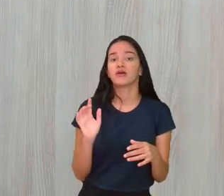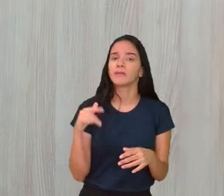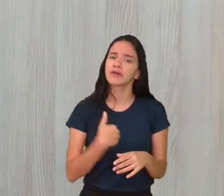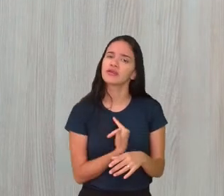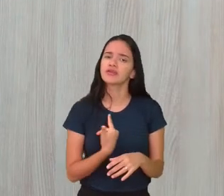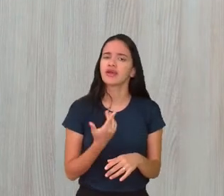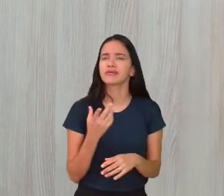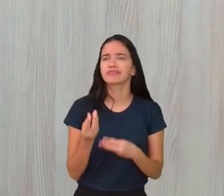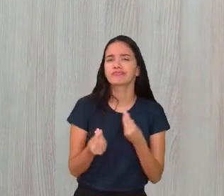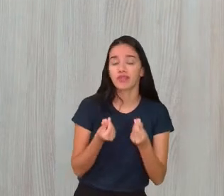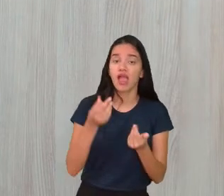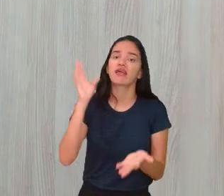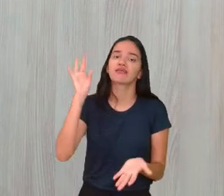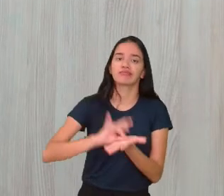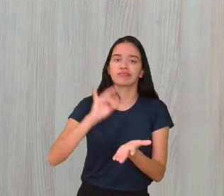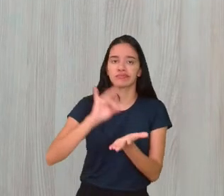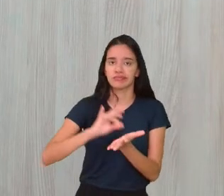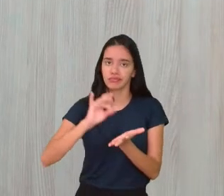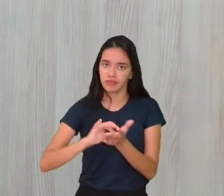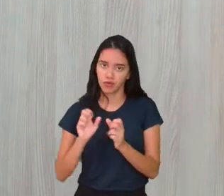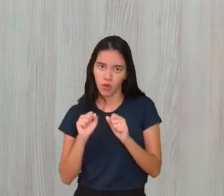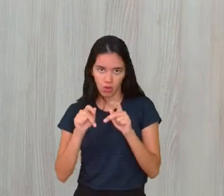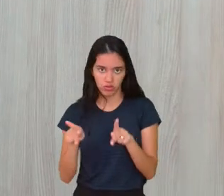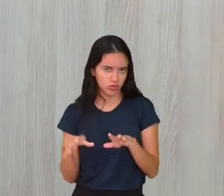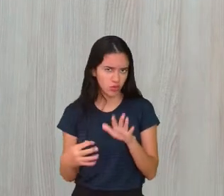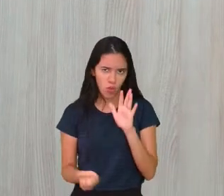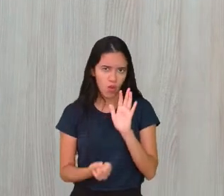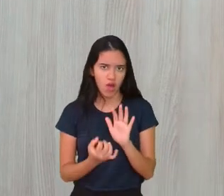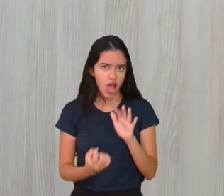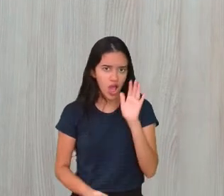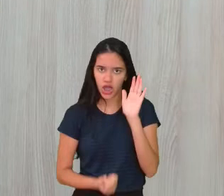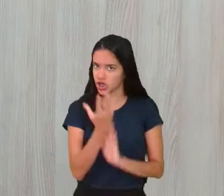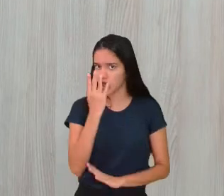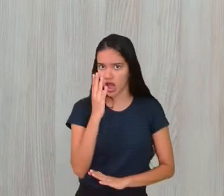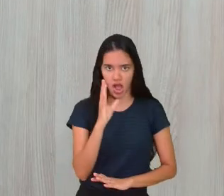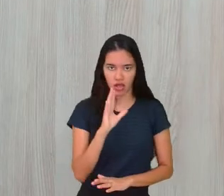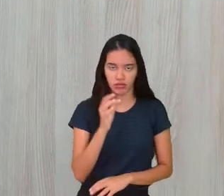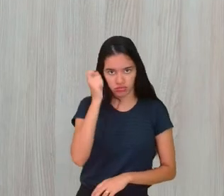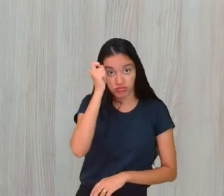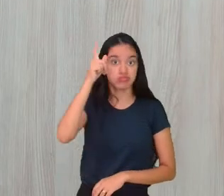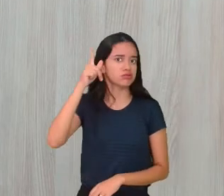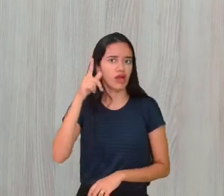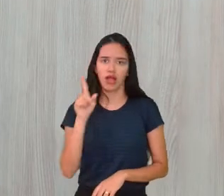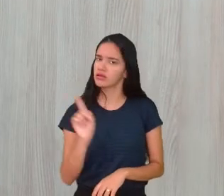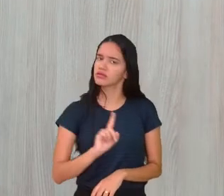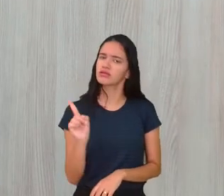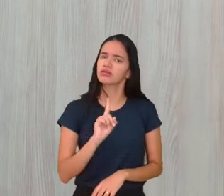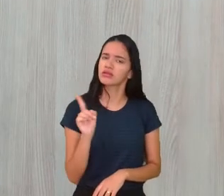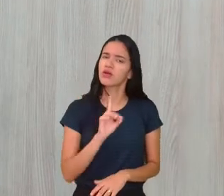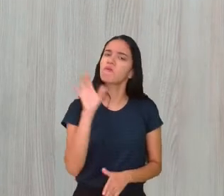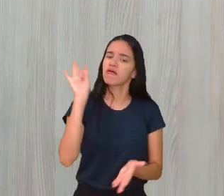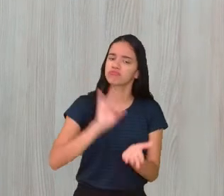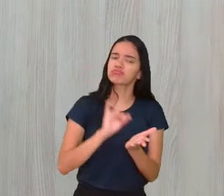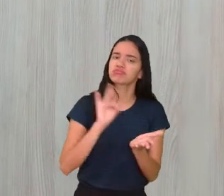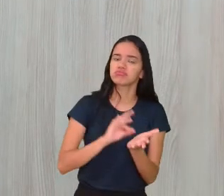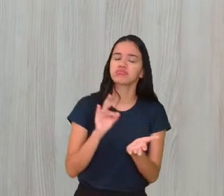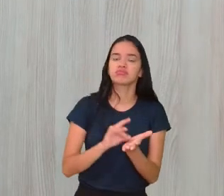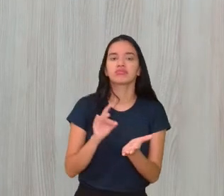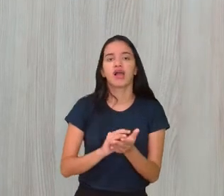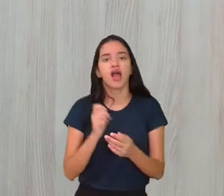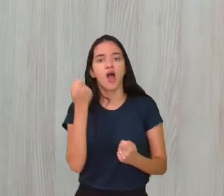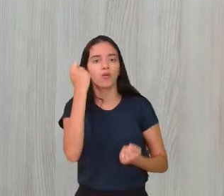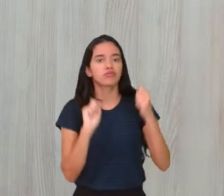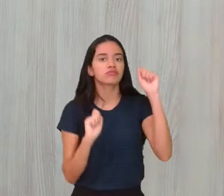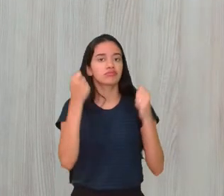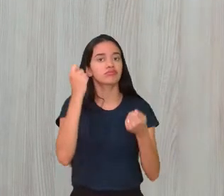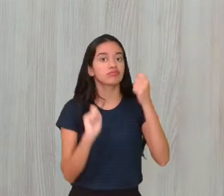isso é fato, tá? Não estou aqui criando nada. E muitas vezes, algumas indústrias, algumas dessas